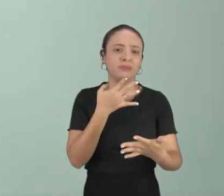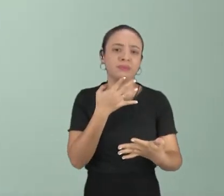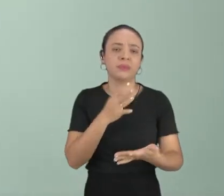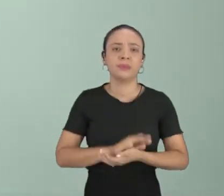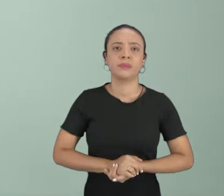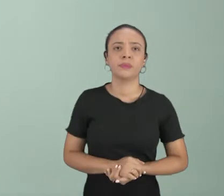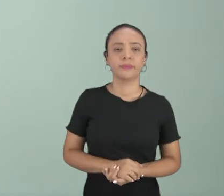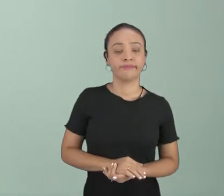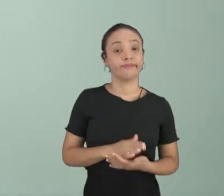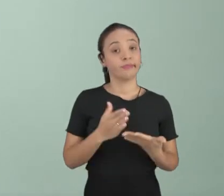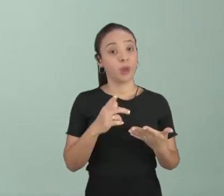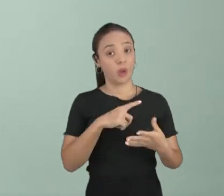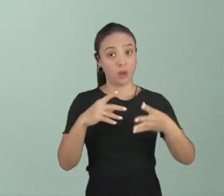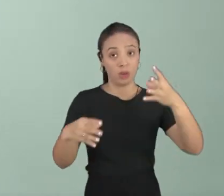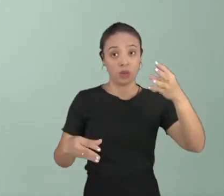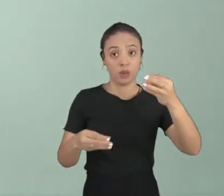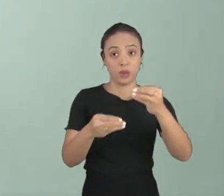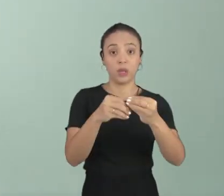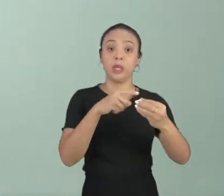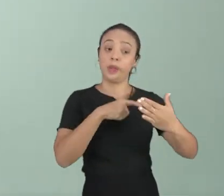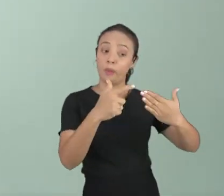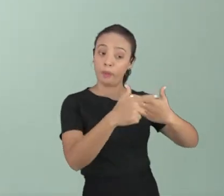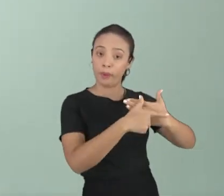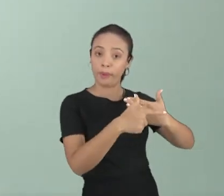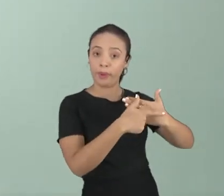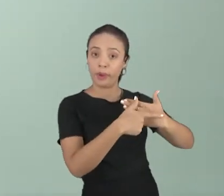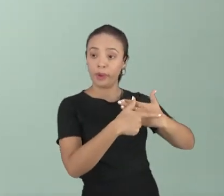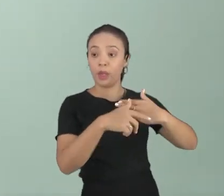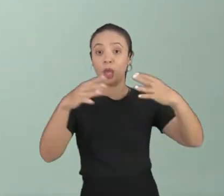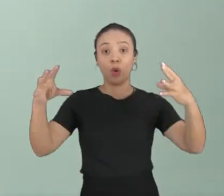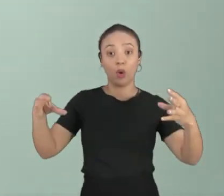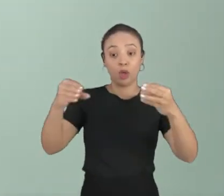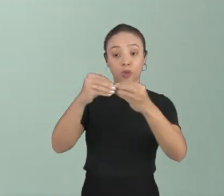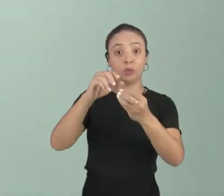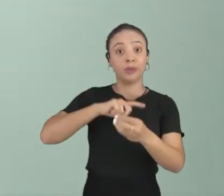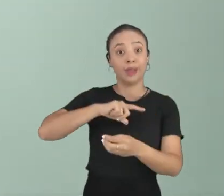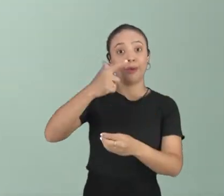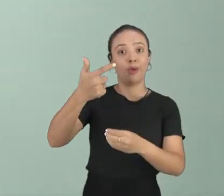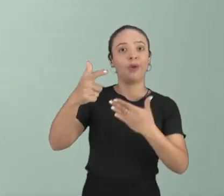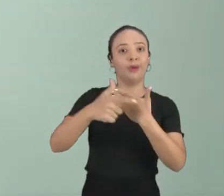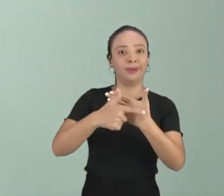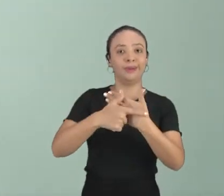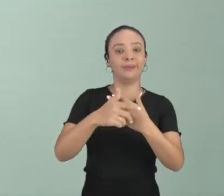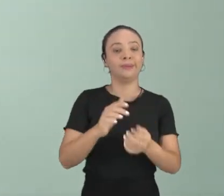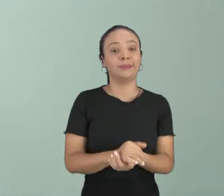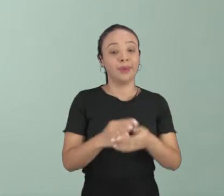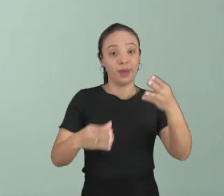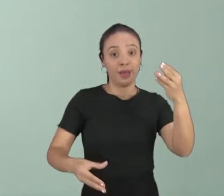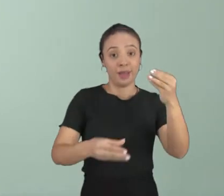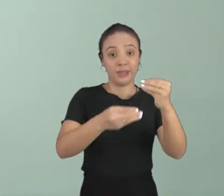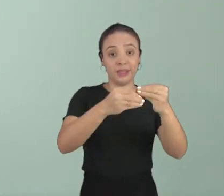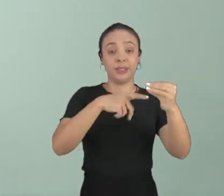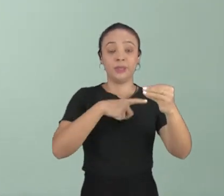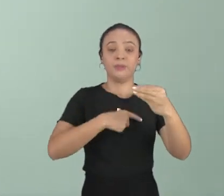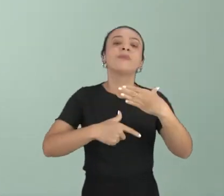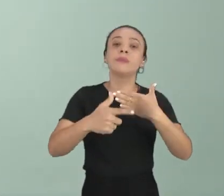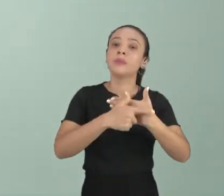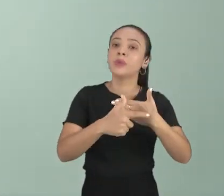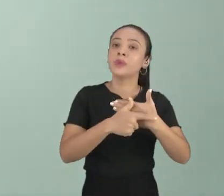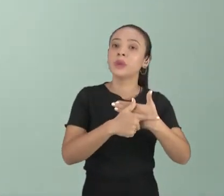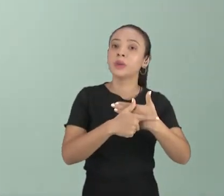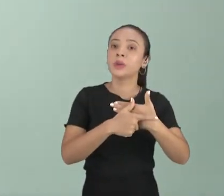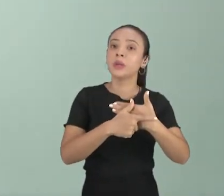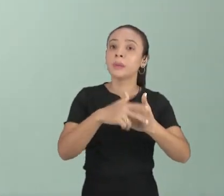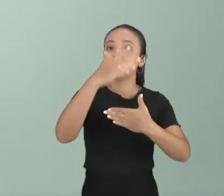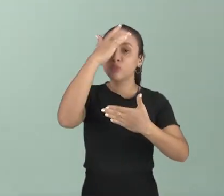aí que a resenha ela tem um intuito e o resumo outro. A resenha, o objetivo dela é o quê? Chamar